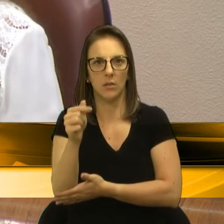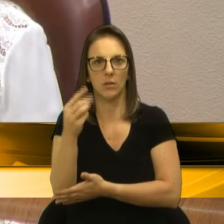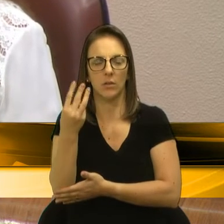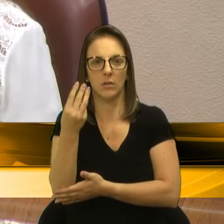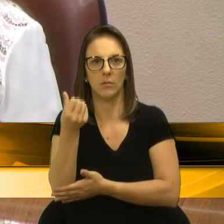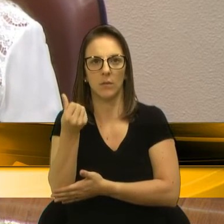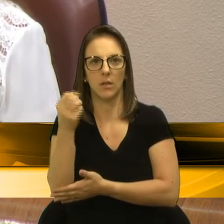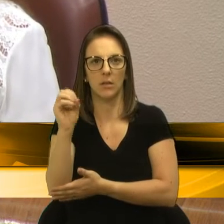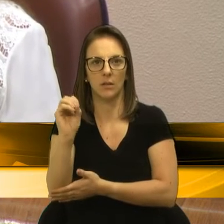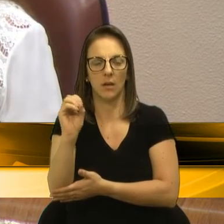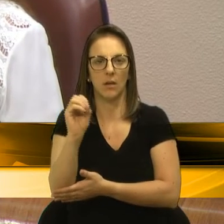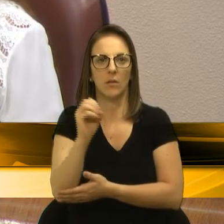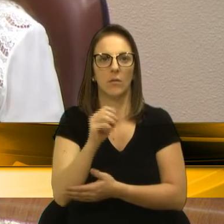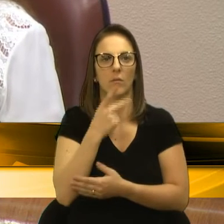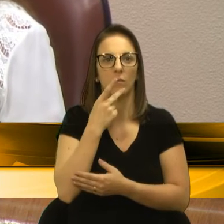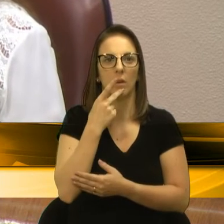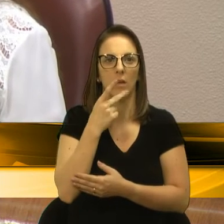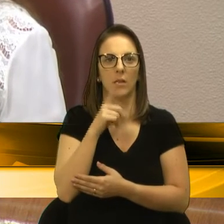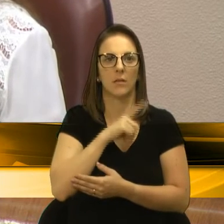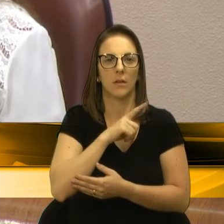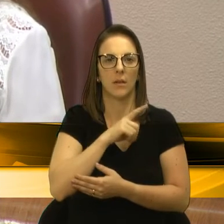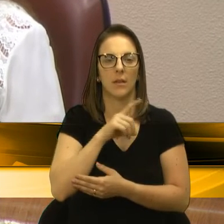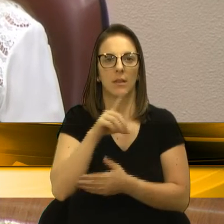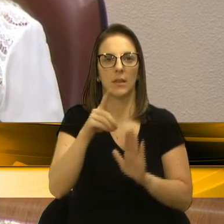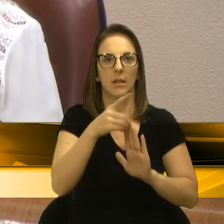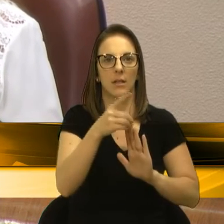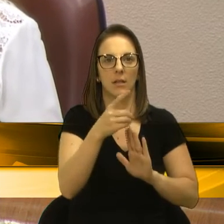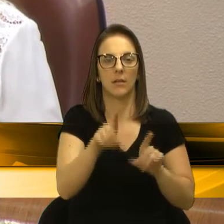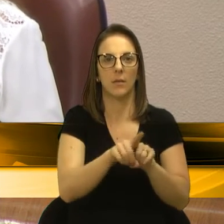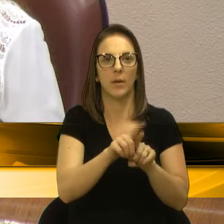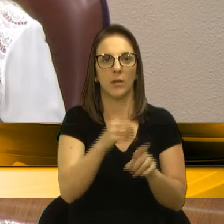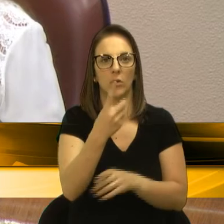2017/37360, minuta de decreto, e